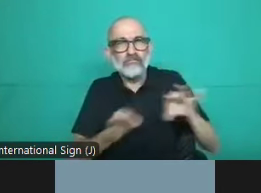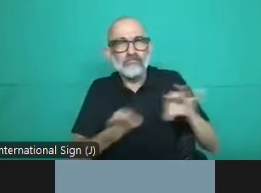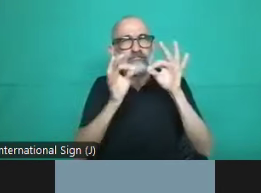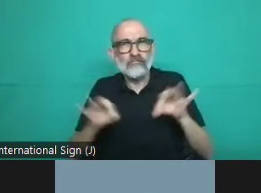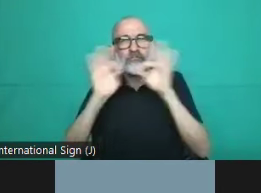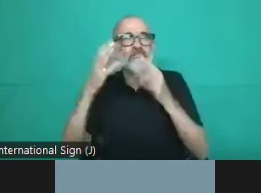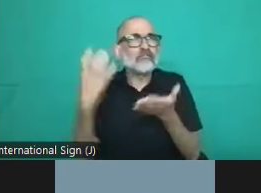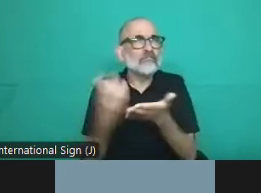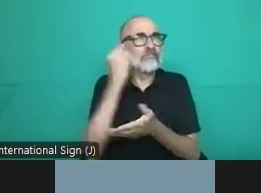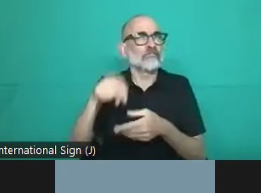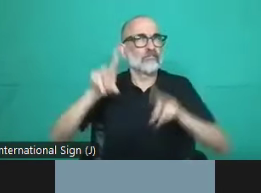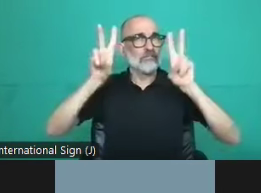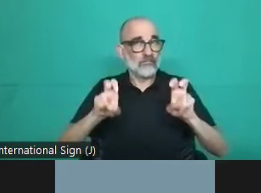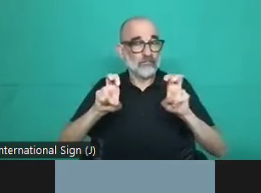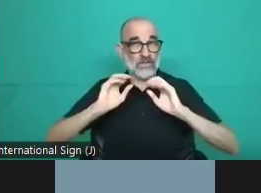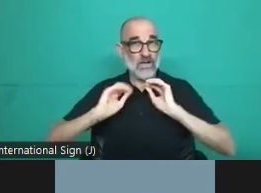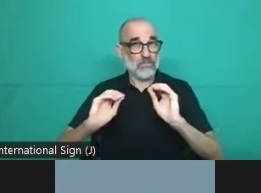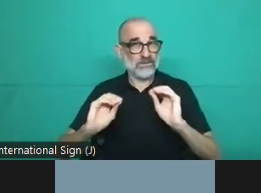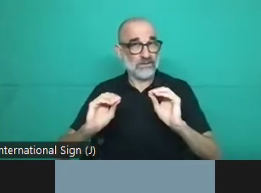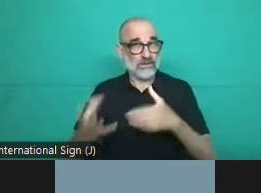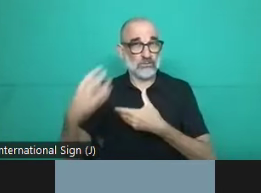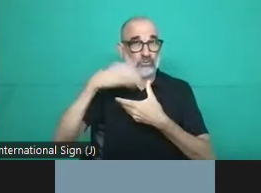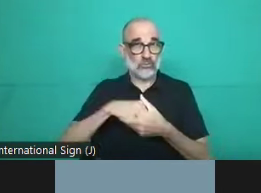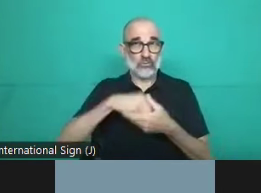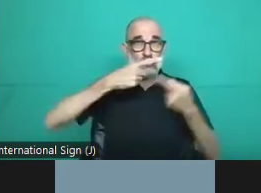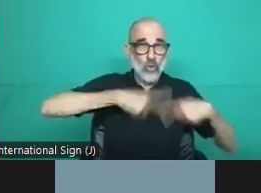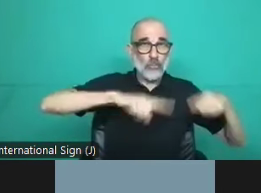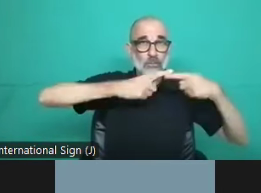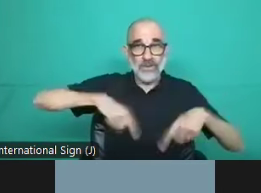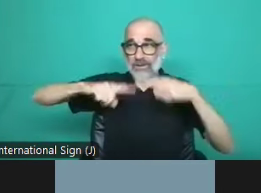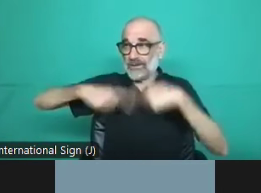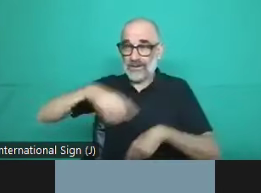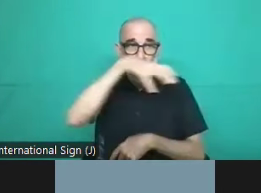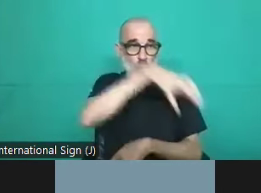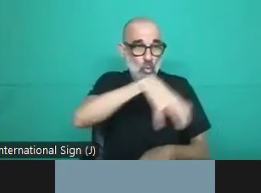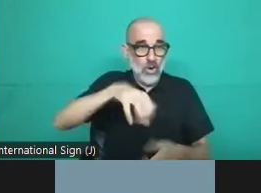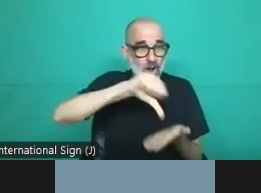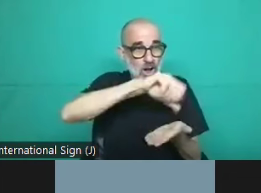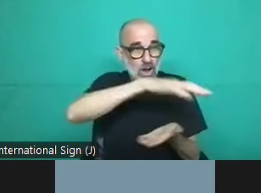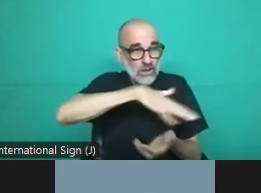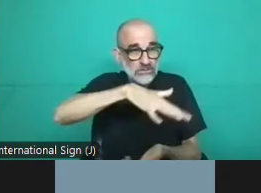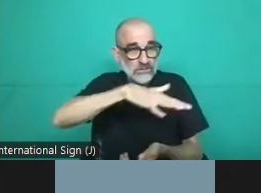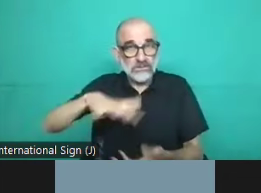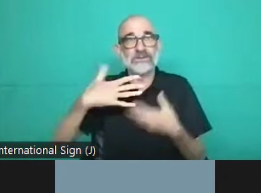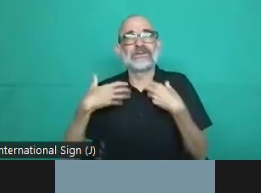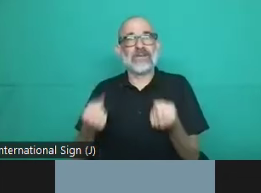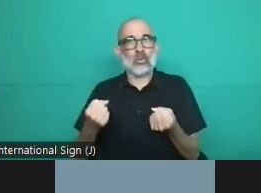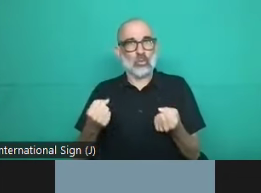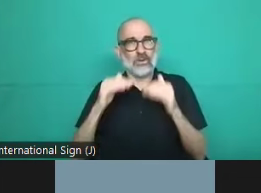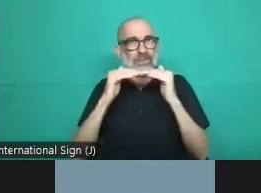outros temas que foram considerados foram o treinamento.